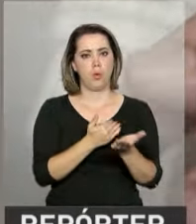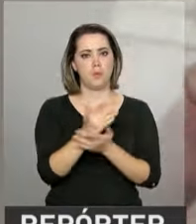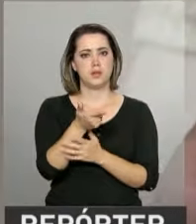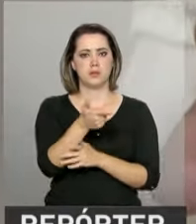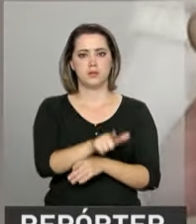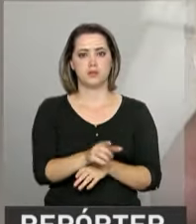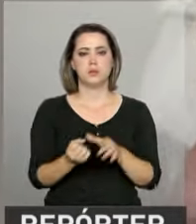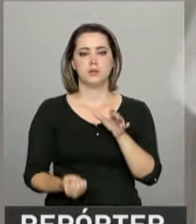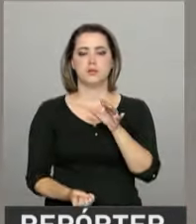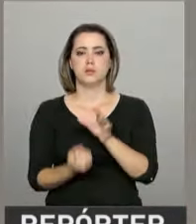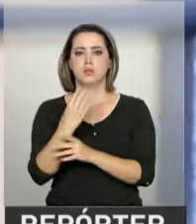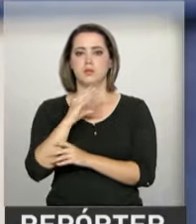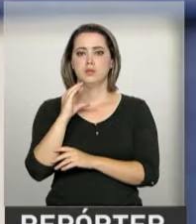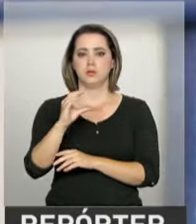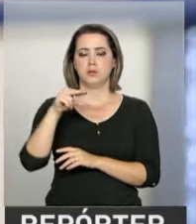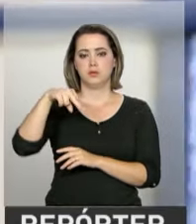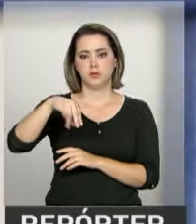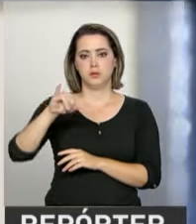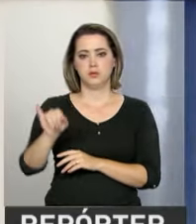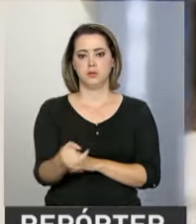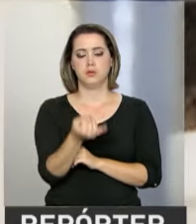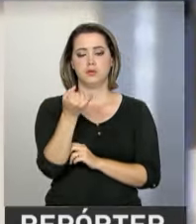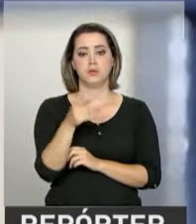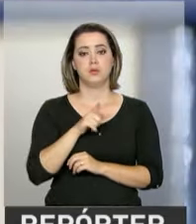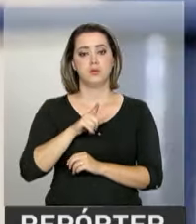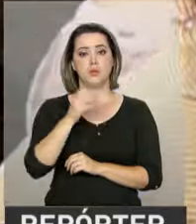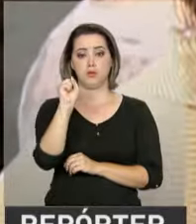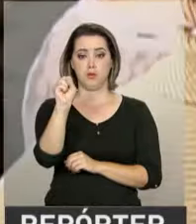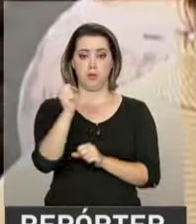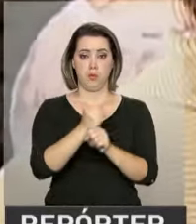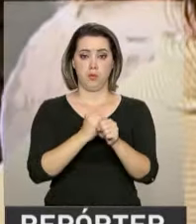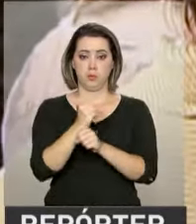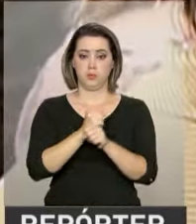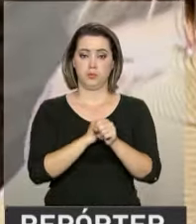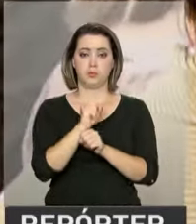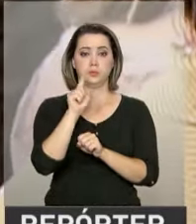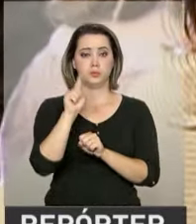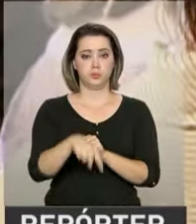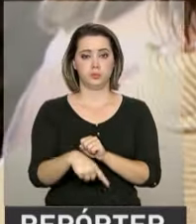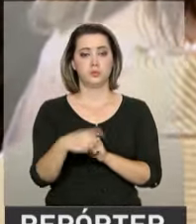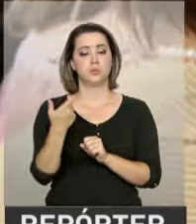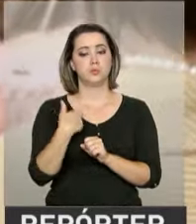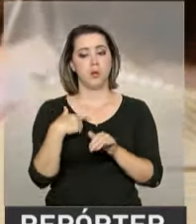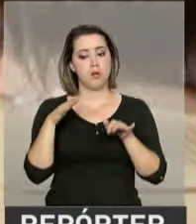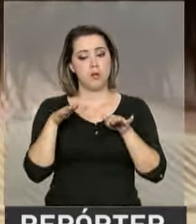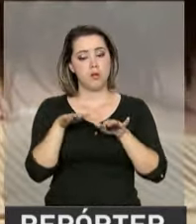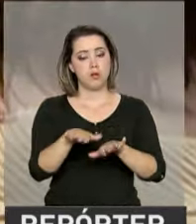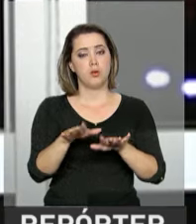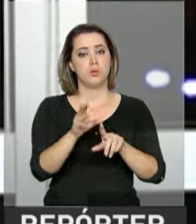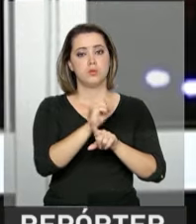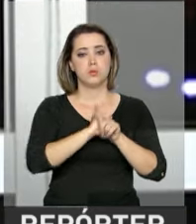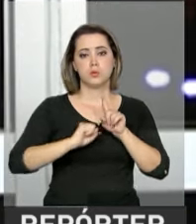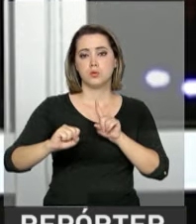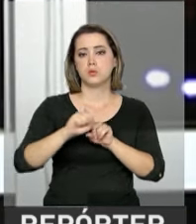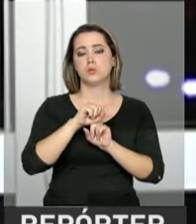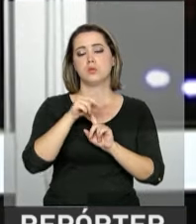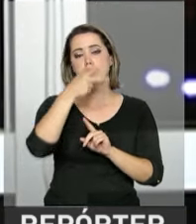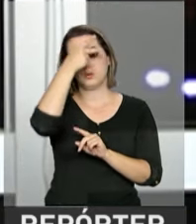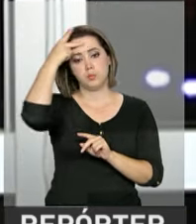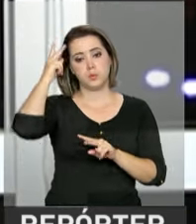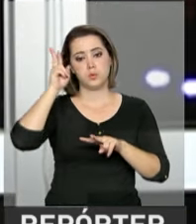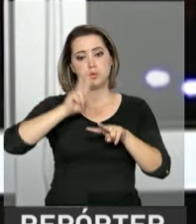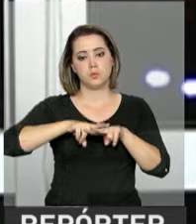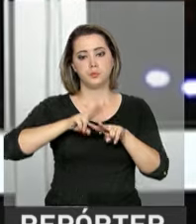Novo, criado pelo Conselho Nacional de Justiça, existe há 8 anos e é modelo de reinserção de presos. É um programa